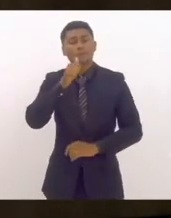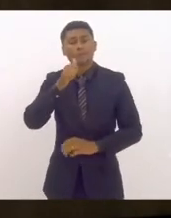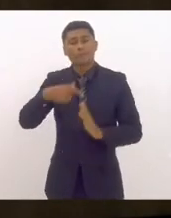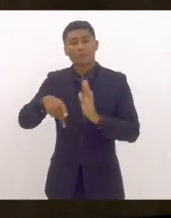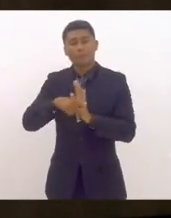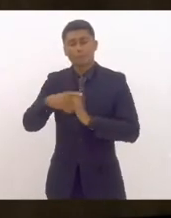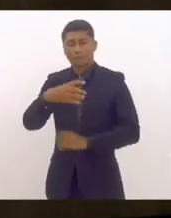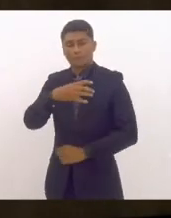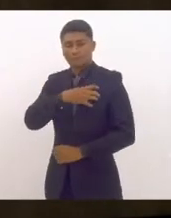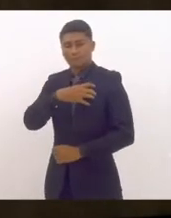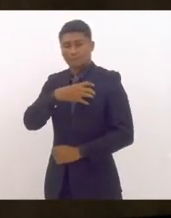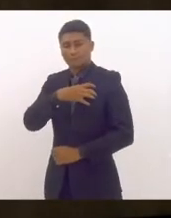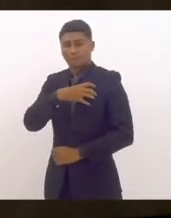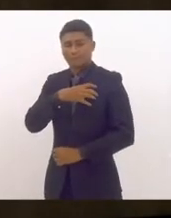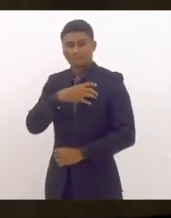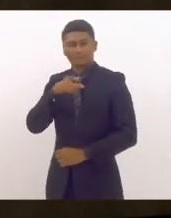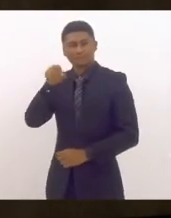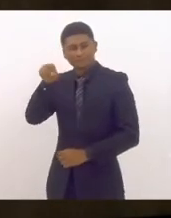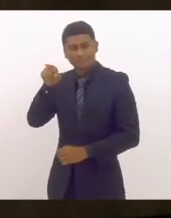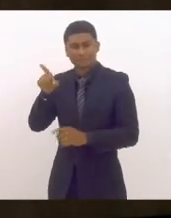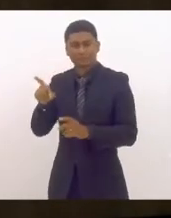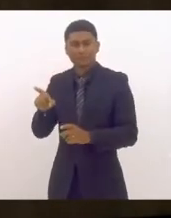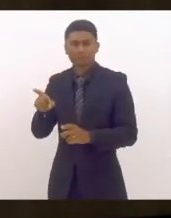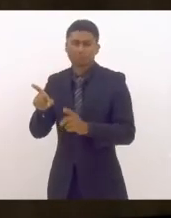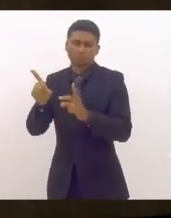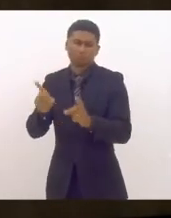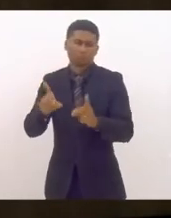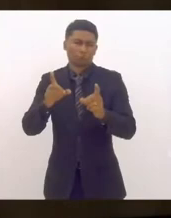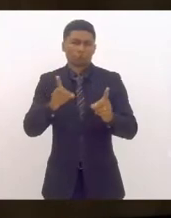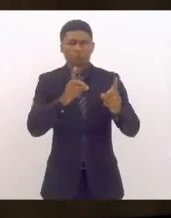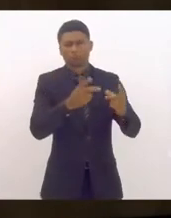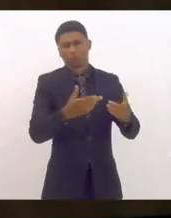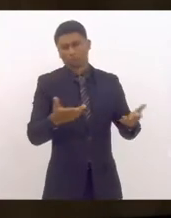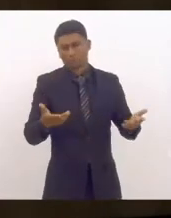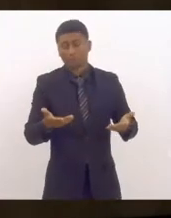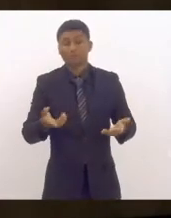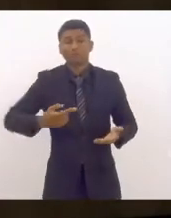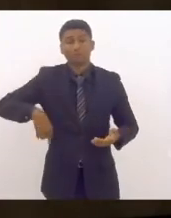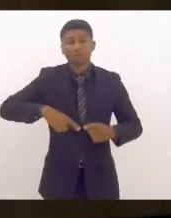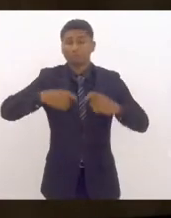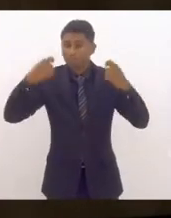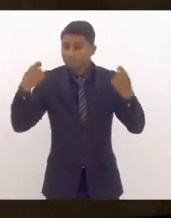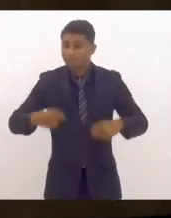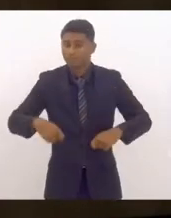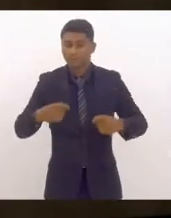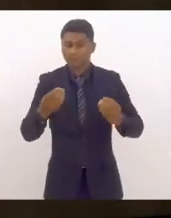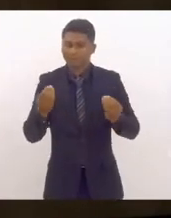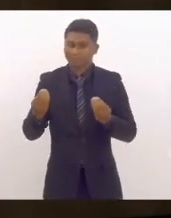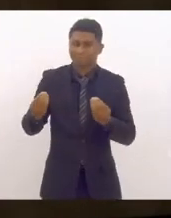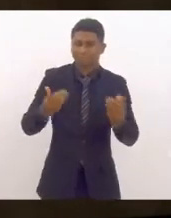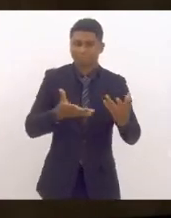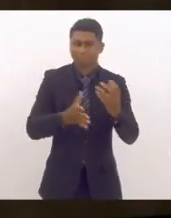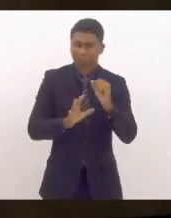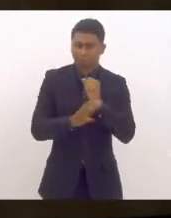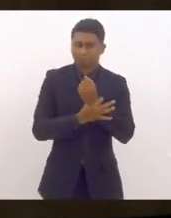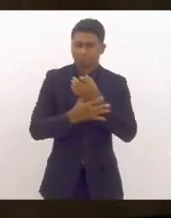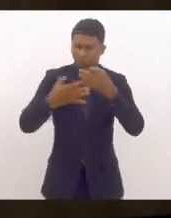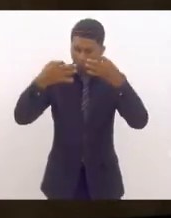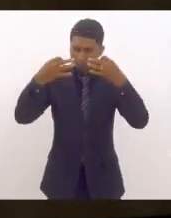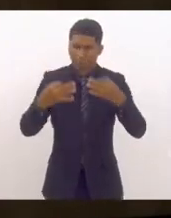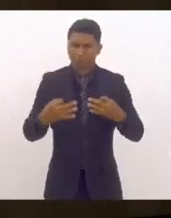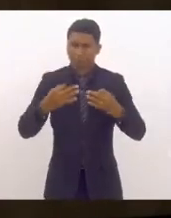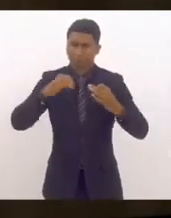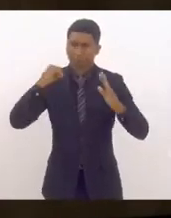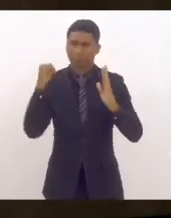os seus quitutes, o seu quitute, que é o Acarajé. E a gente precisa garantir que esse patrimônio, que essa cultura,